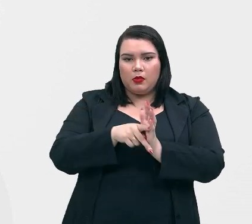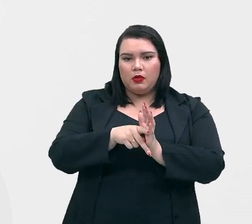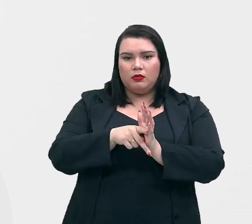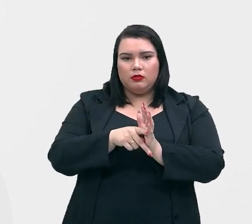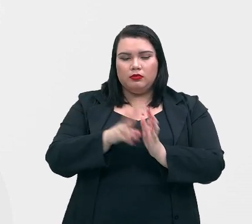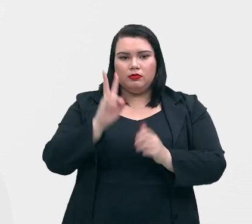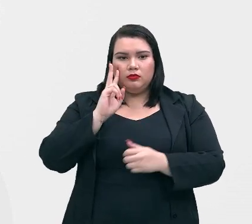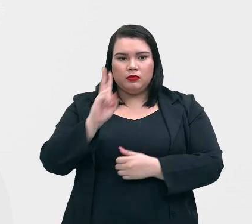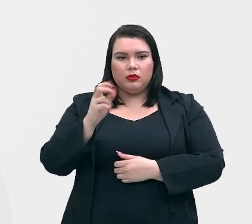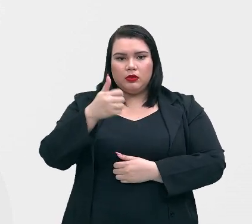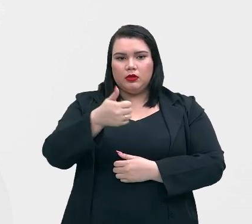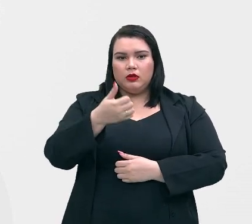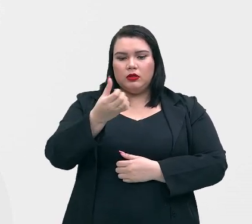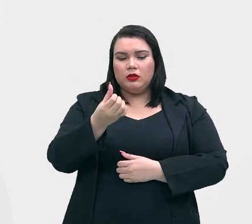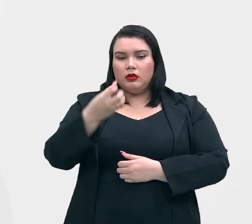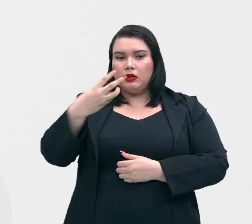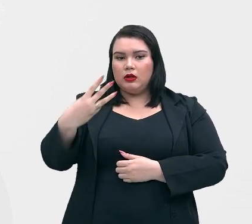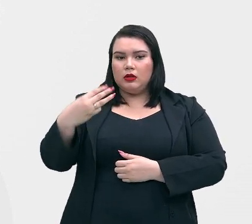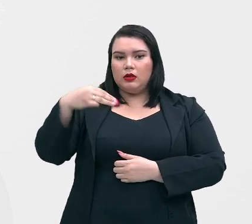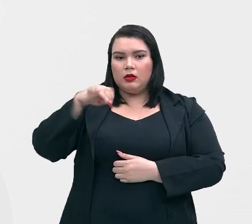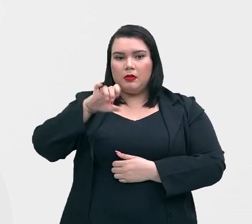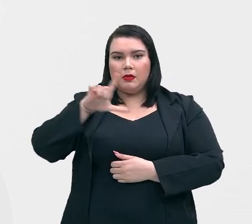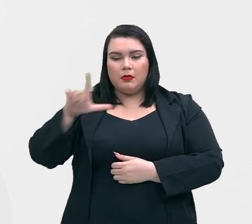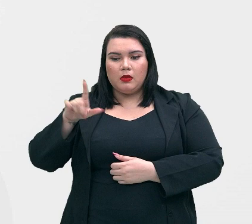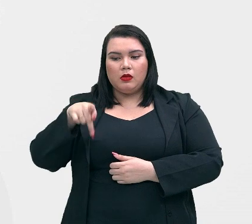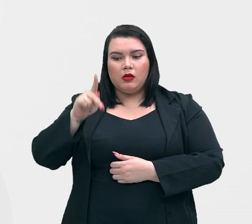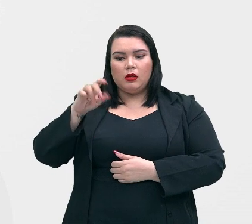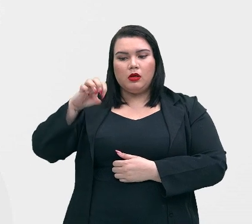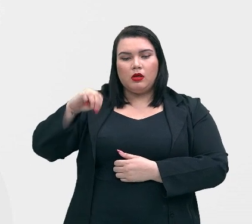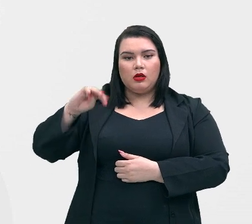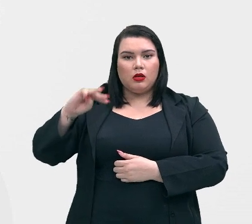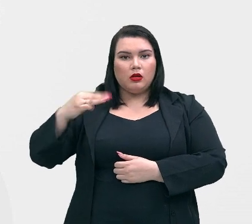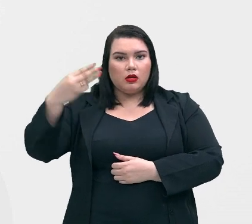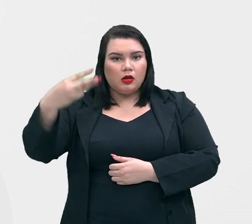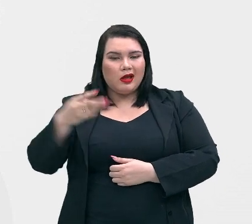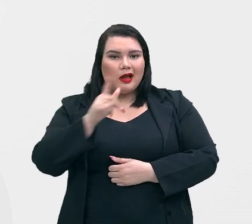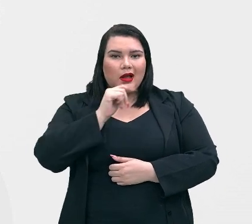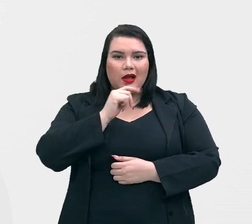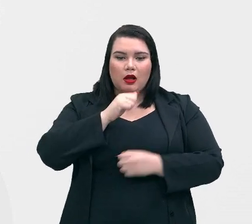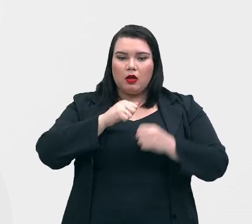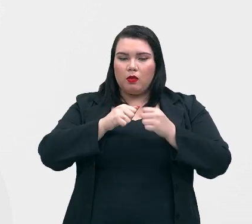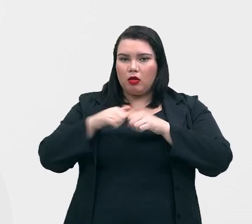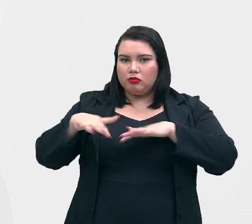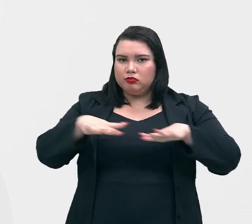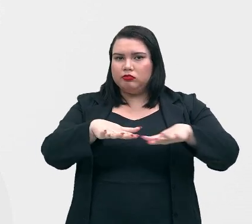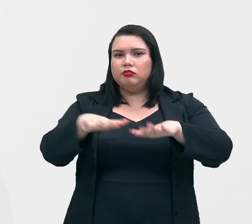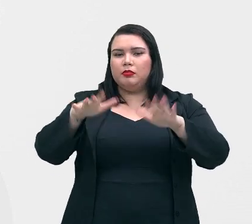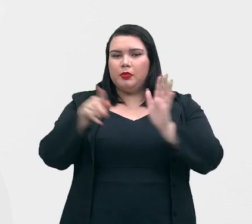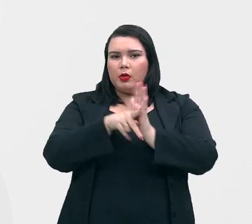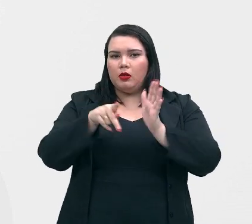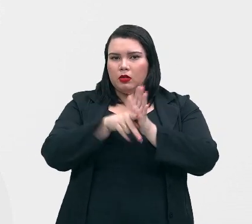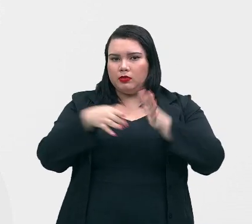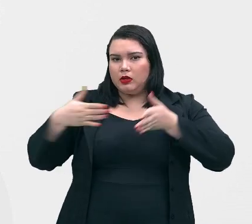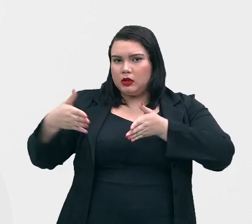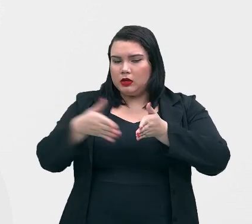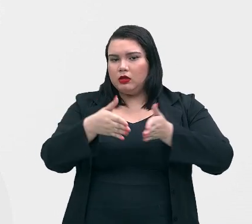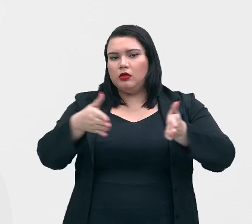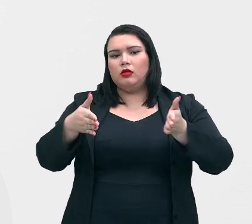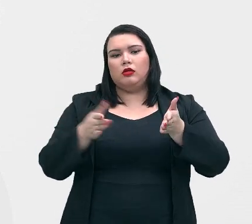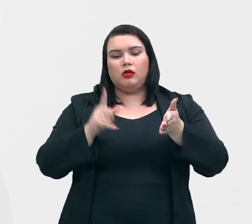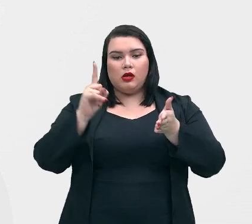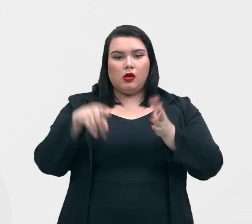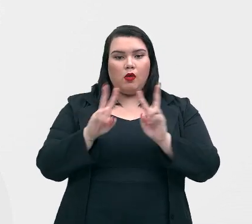ali 163 mil quilômetros cúbicos, tá? De água, de volume de água. Quando a gente fala aí de volume de água, a gente tem que